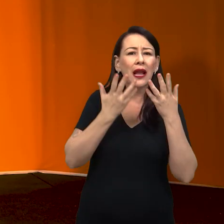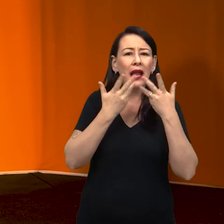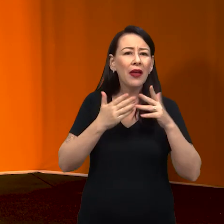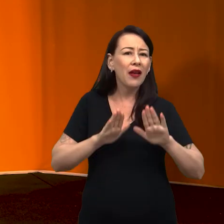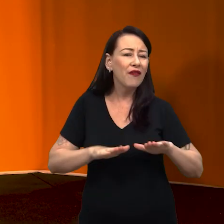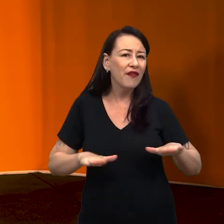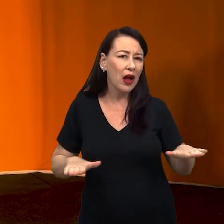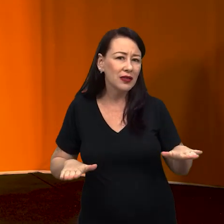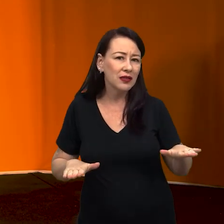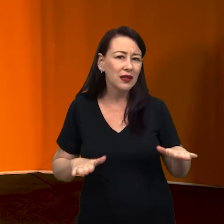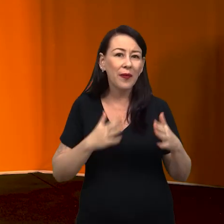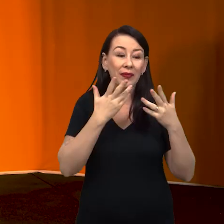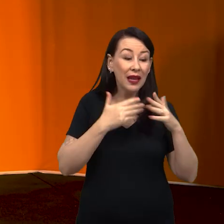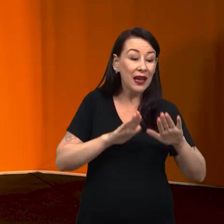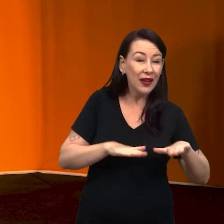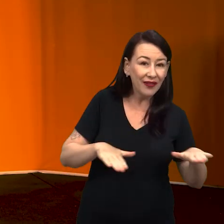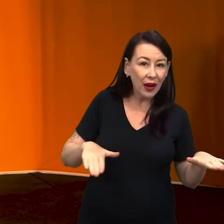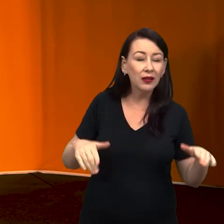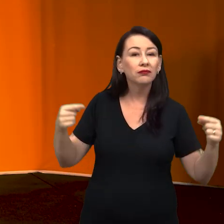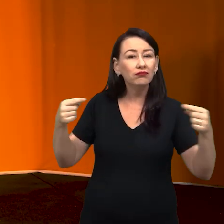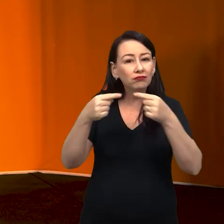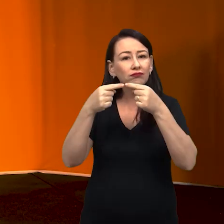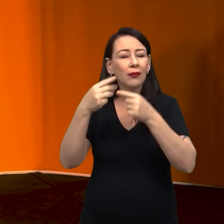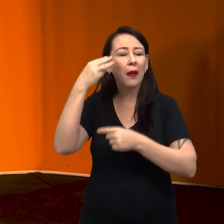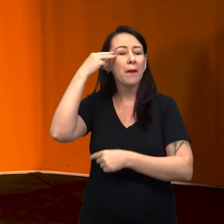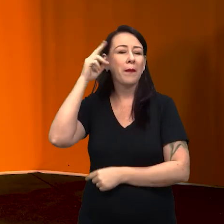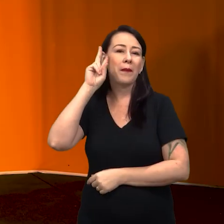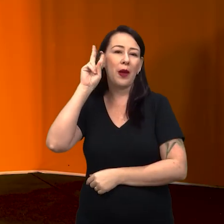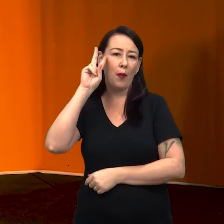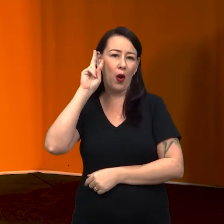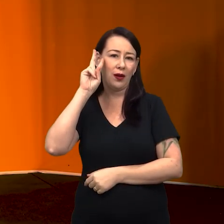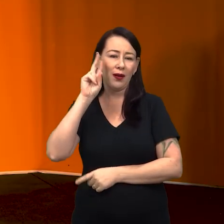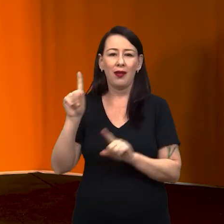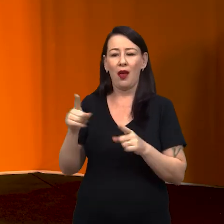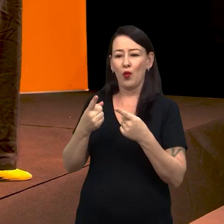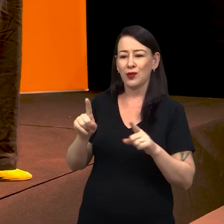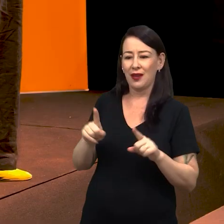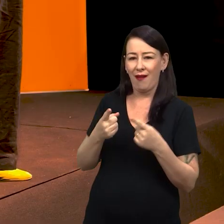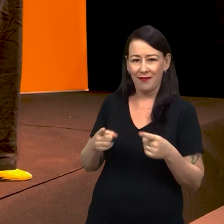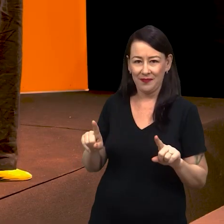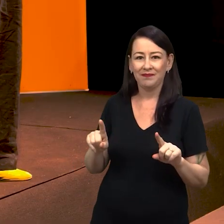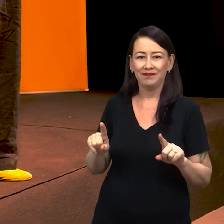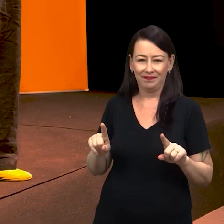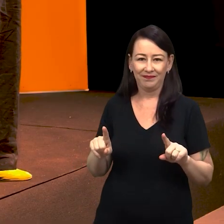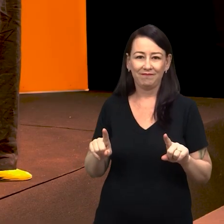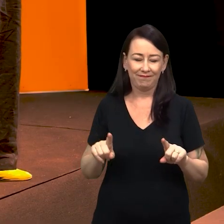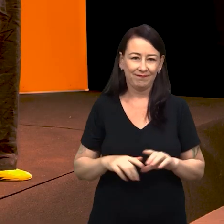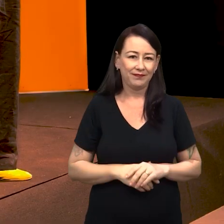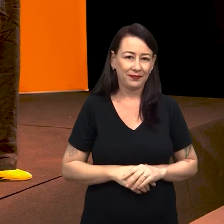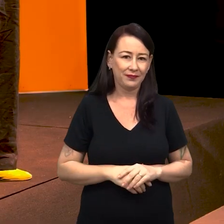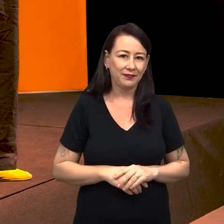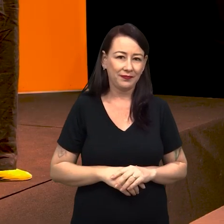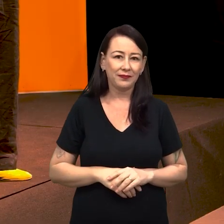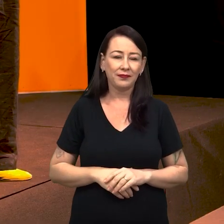infância, né, também traz essas memórias que têm a ver com a música.